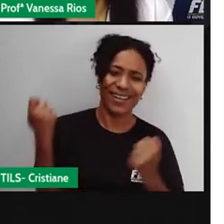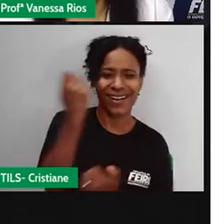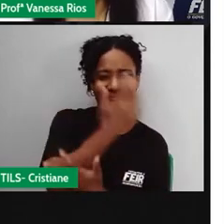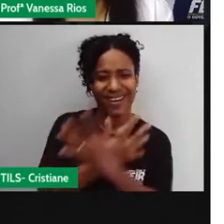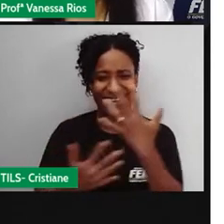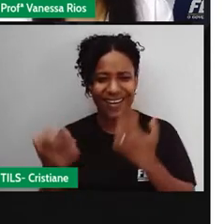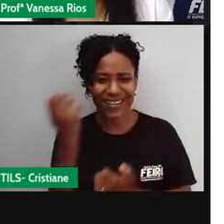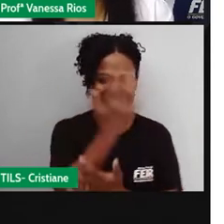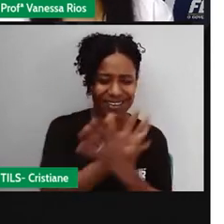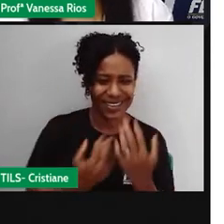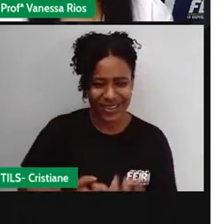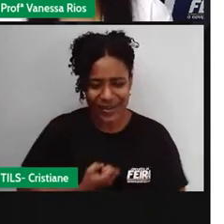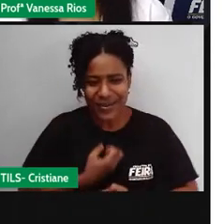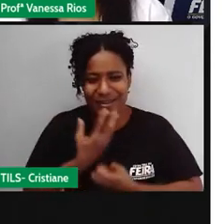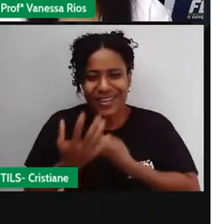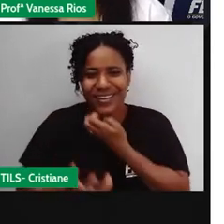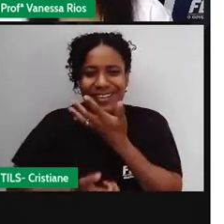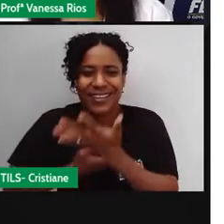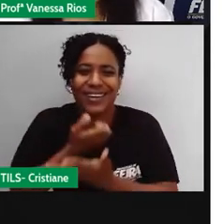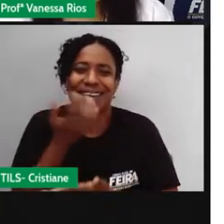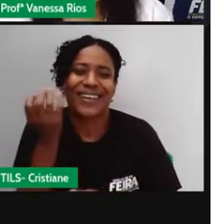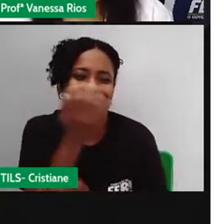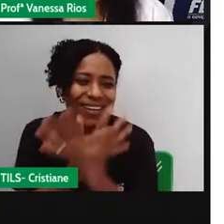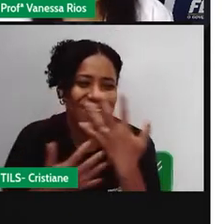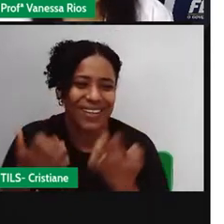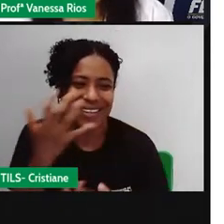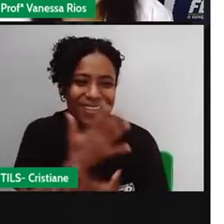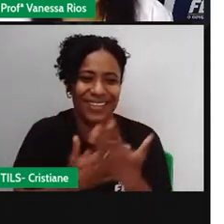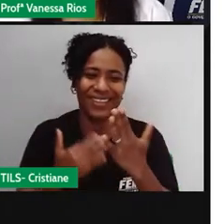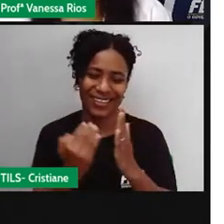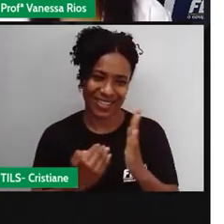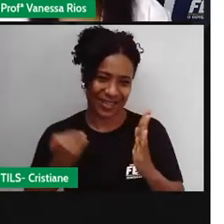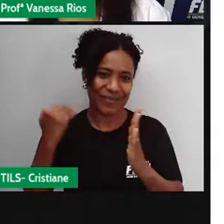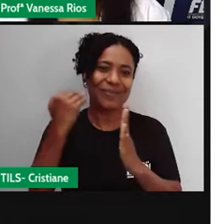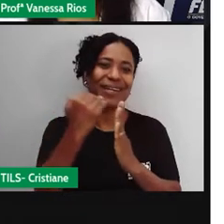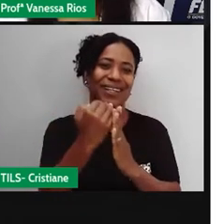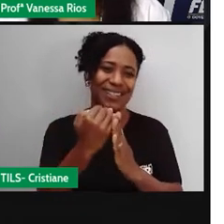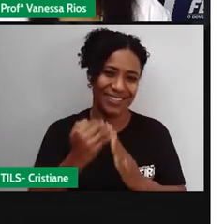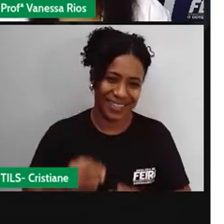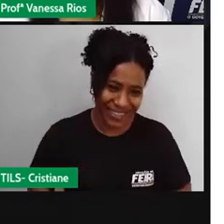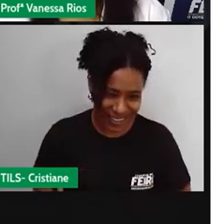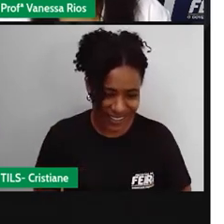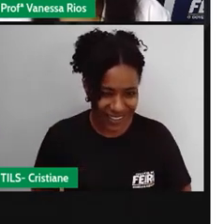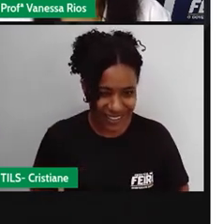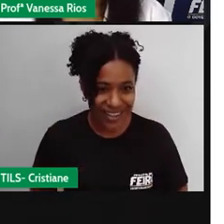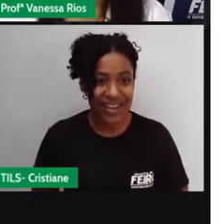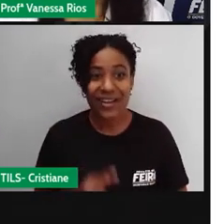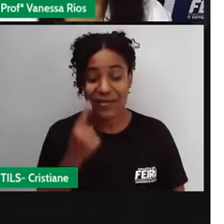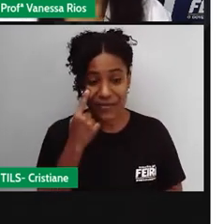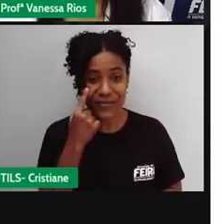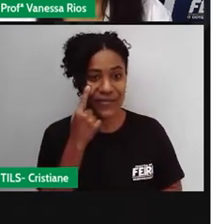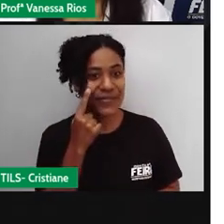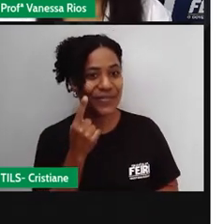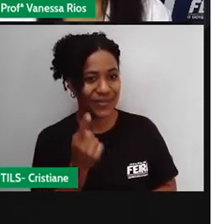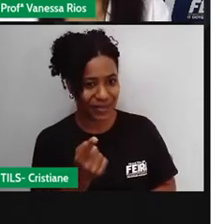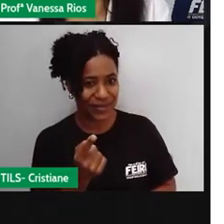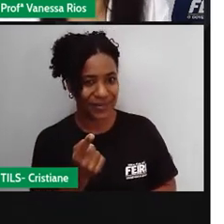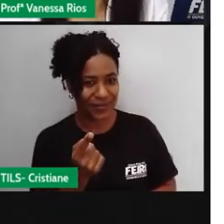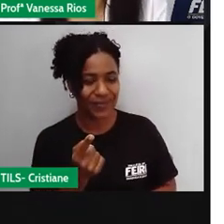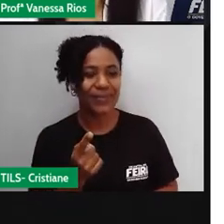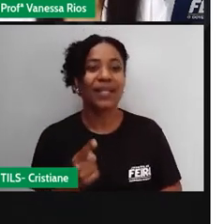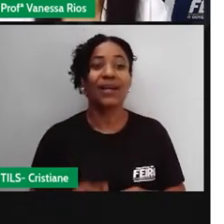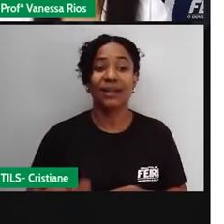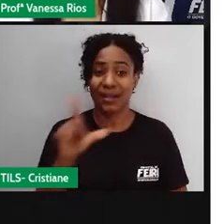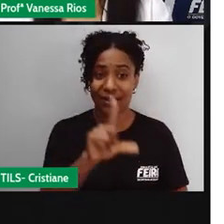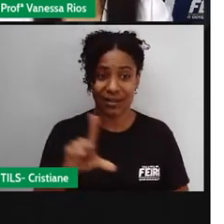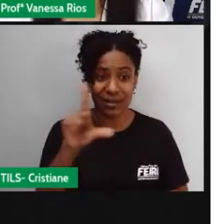canta. E ainda fica o que cantar. A gente observa aí algo que é muito presente na literatura